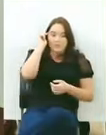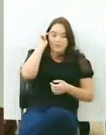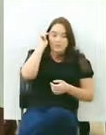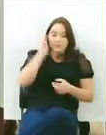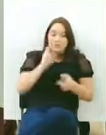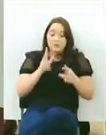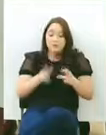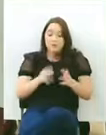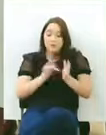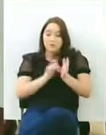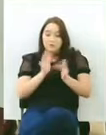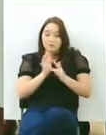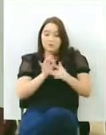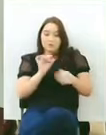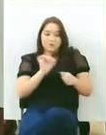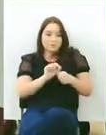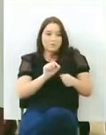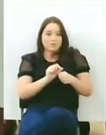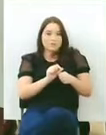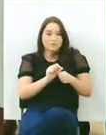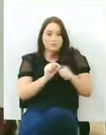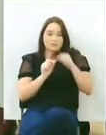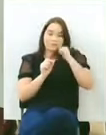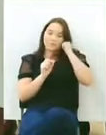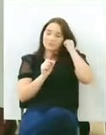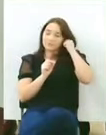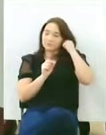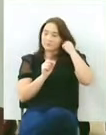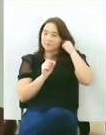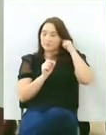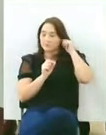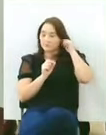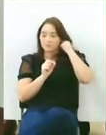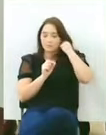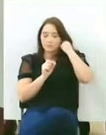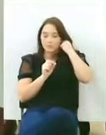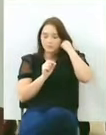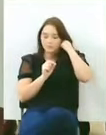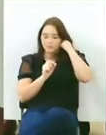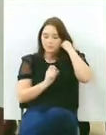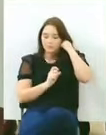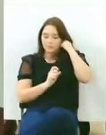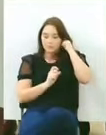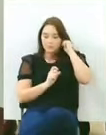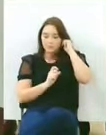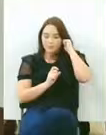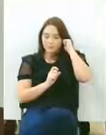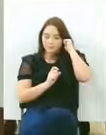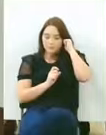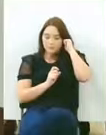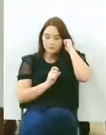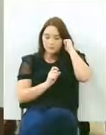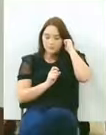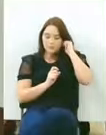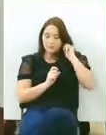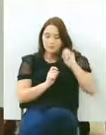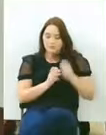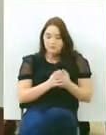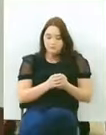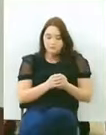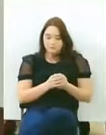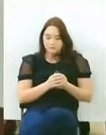que Jesus fique mais perto delas e elas fiquem mais perto